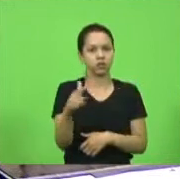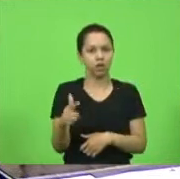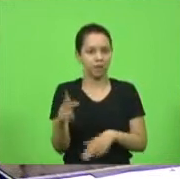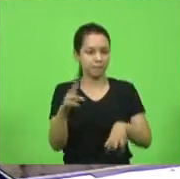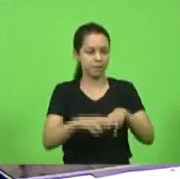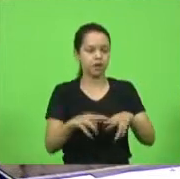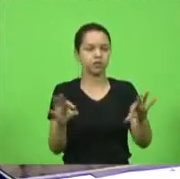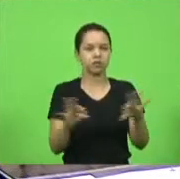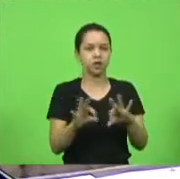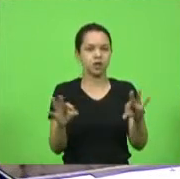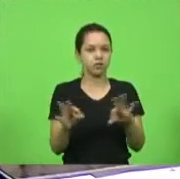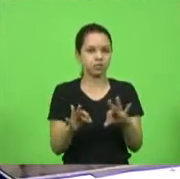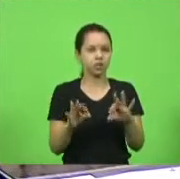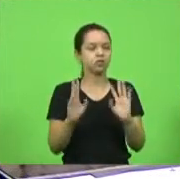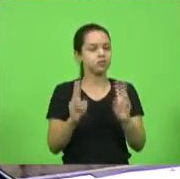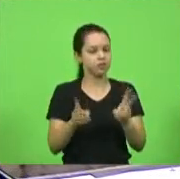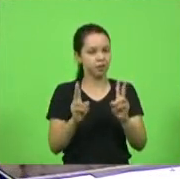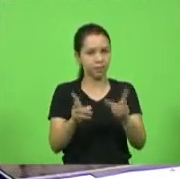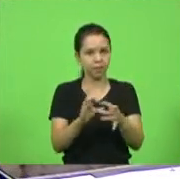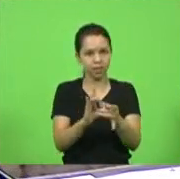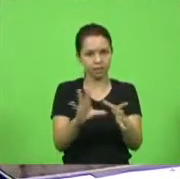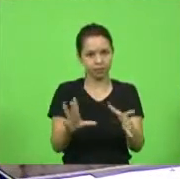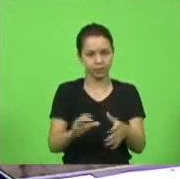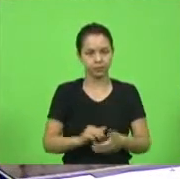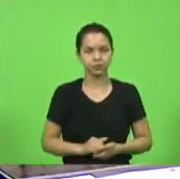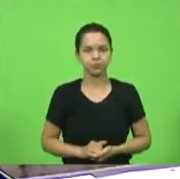liberdade. Agora,